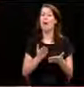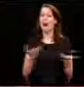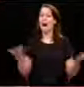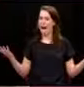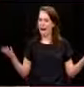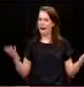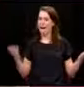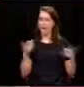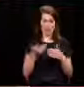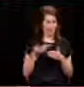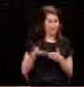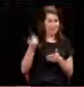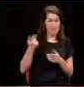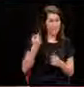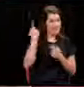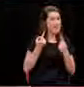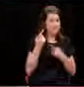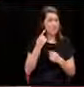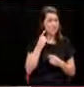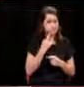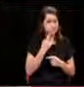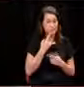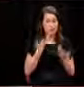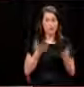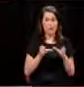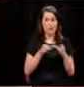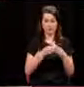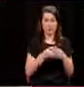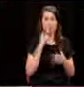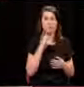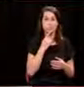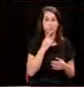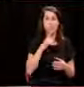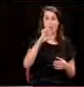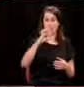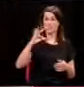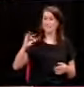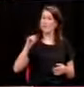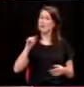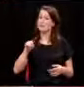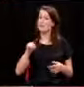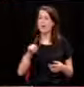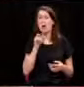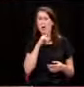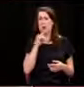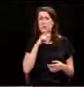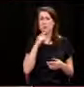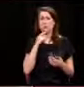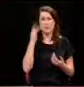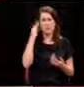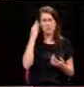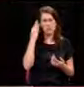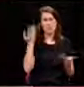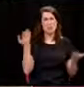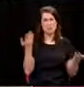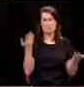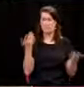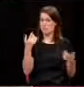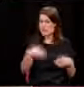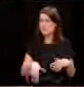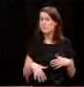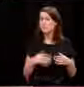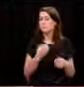pouco, a comunidade não é assim tão pequena. Exato. E este é um número que certamente está desatualizado, porque infelizmente não houve uma atualização nos